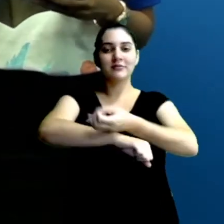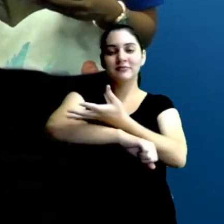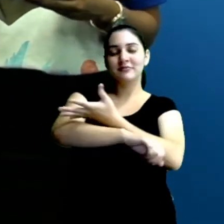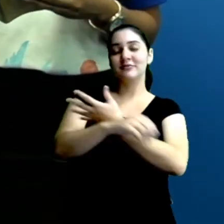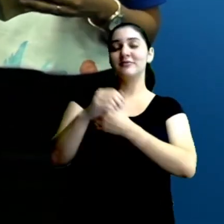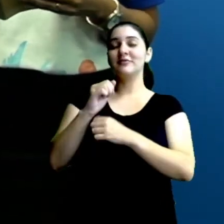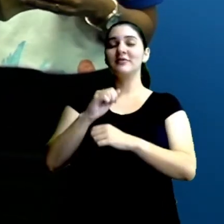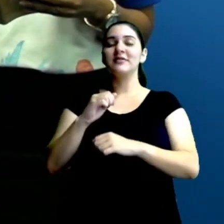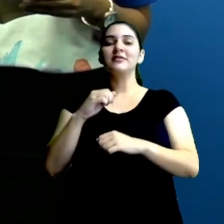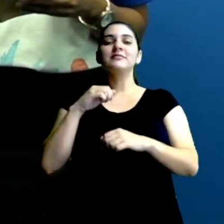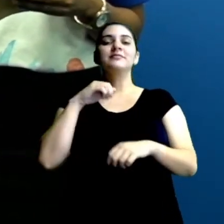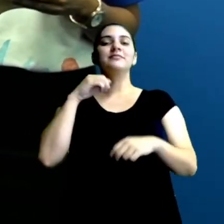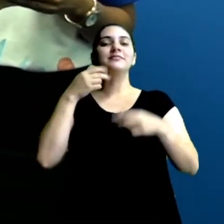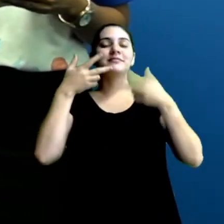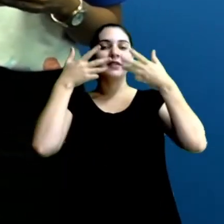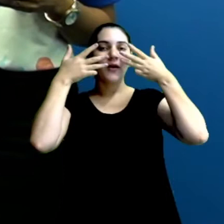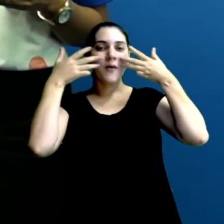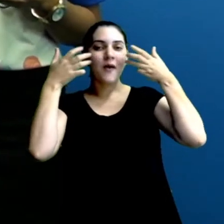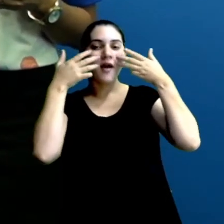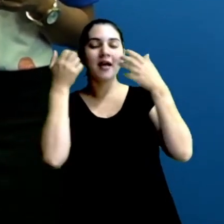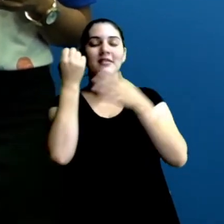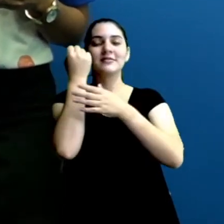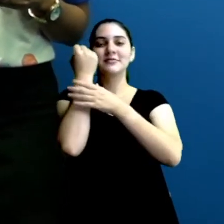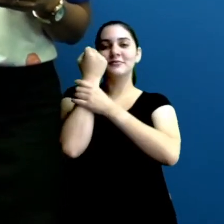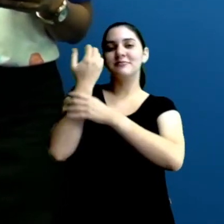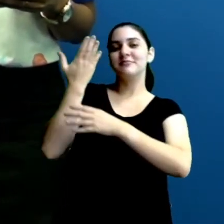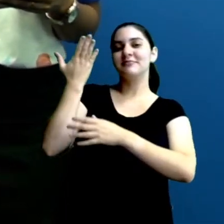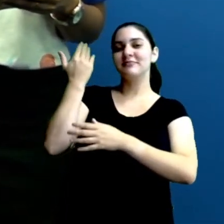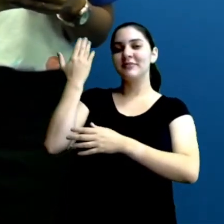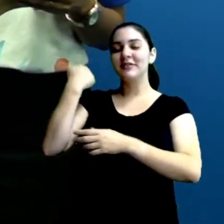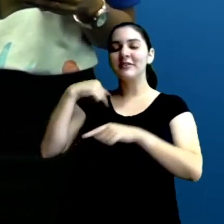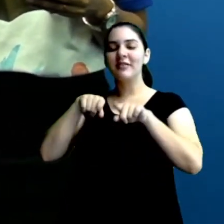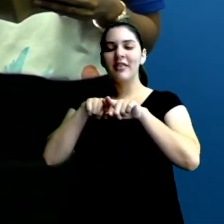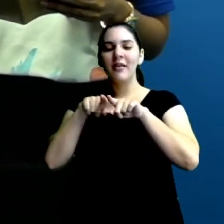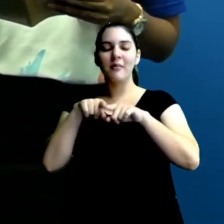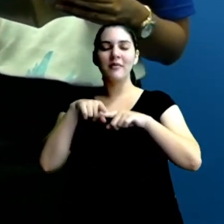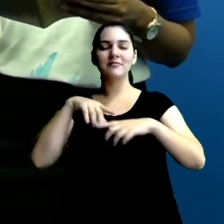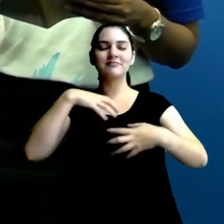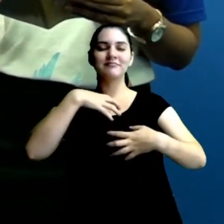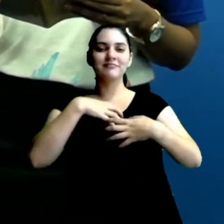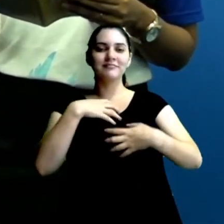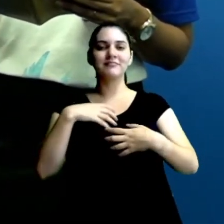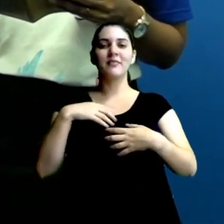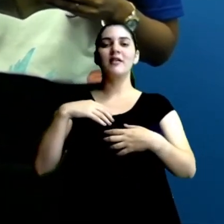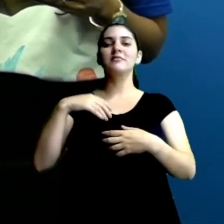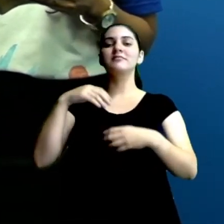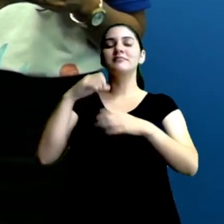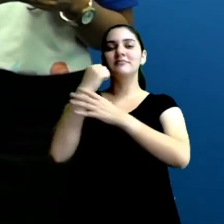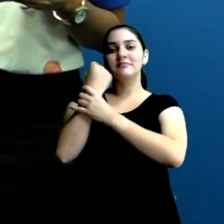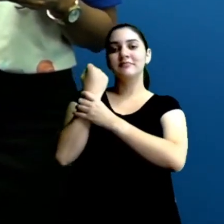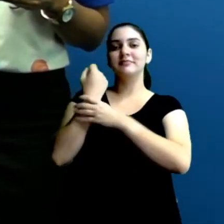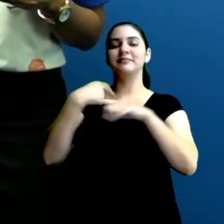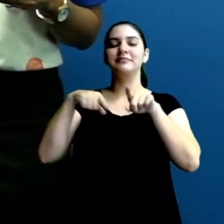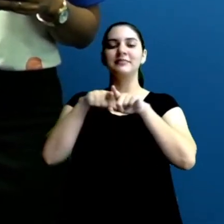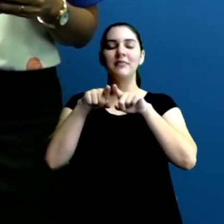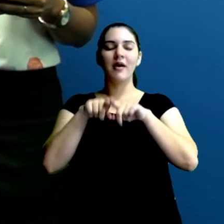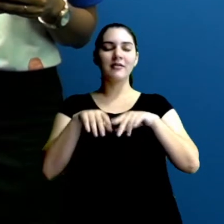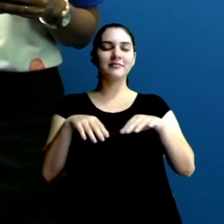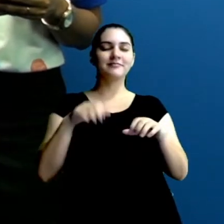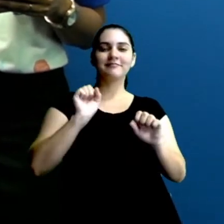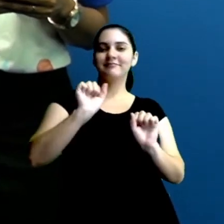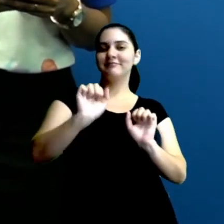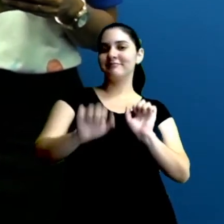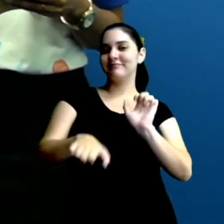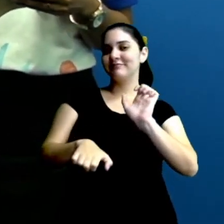seguro, de antigo passado e jeito futuro, movimento puro, ar sofisticado. É